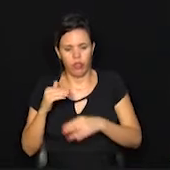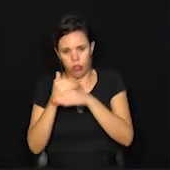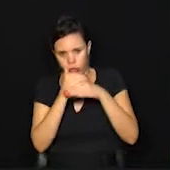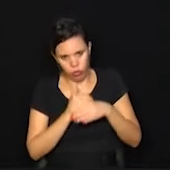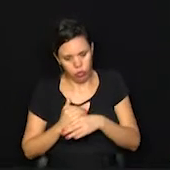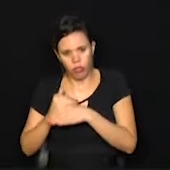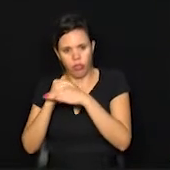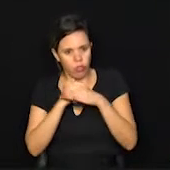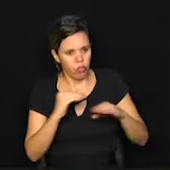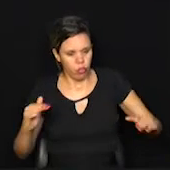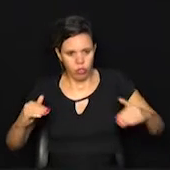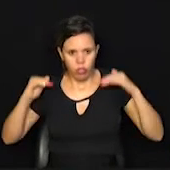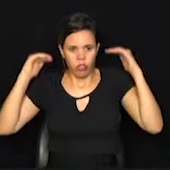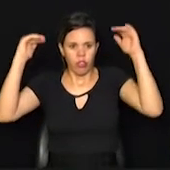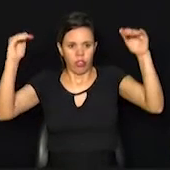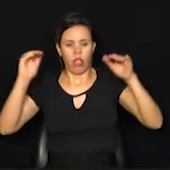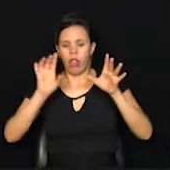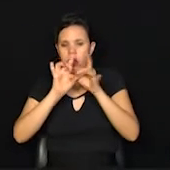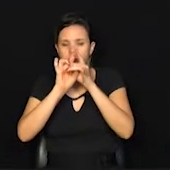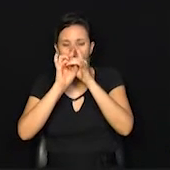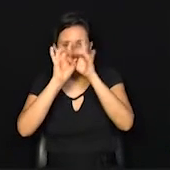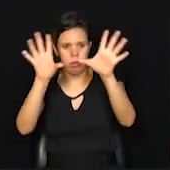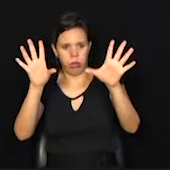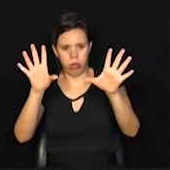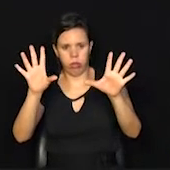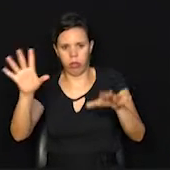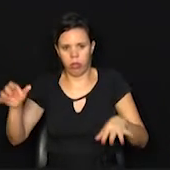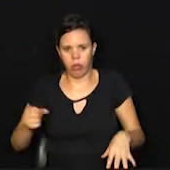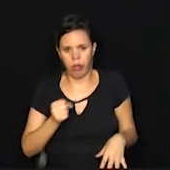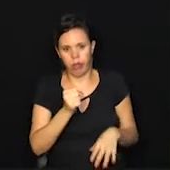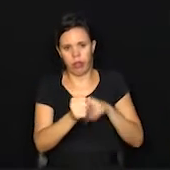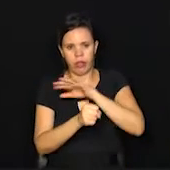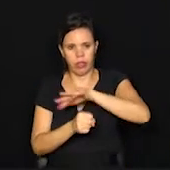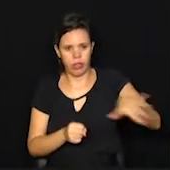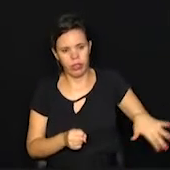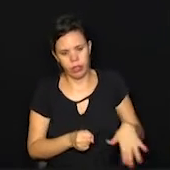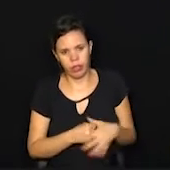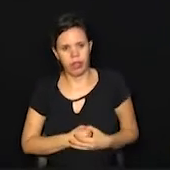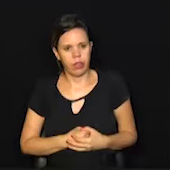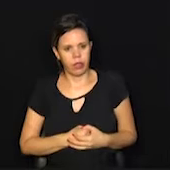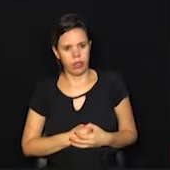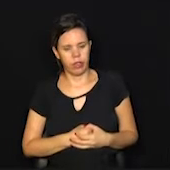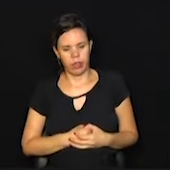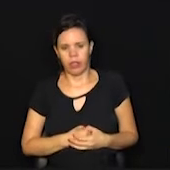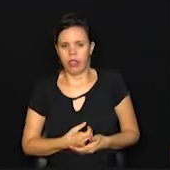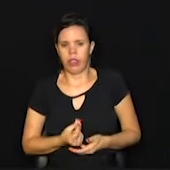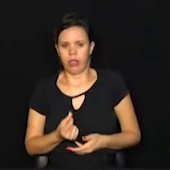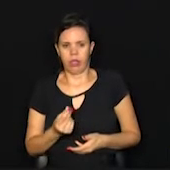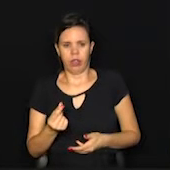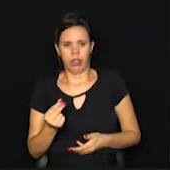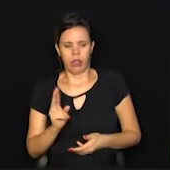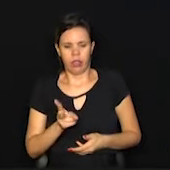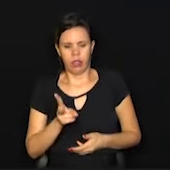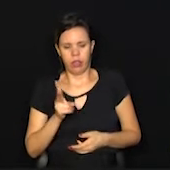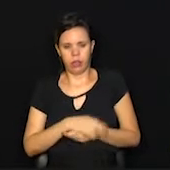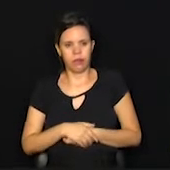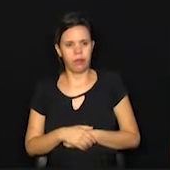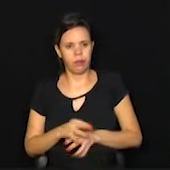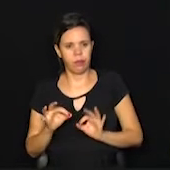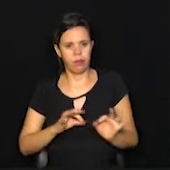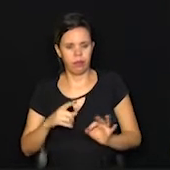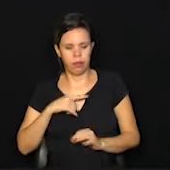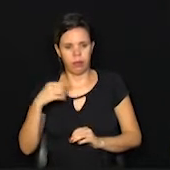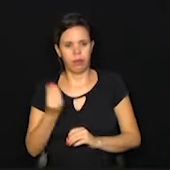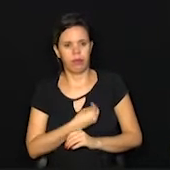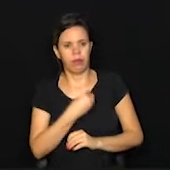igualitário mais soberano mais livre E o golpe for sua mão para perpetuar a ordem que